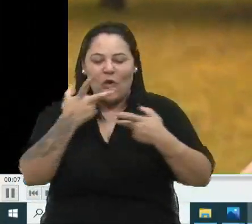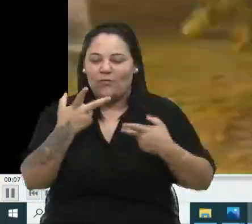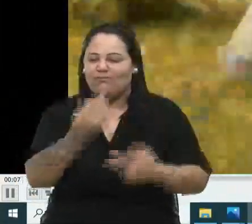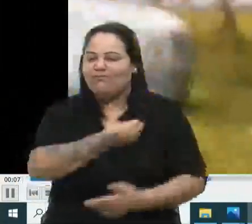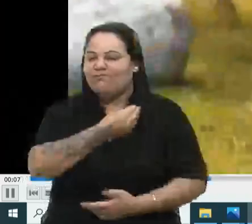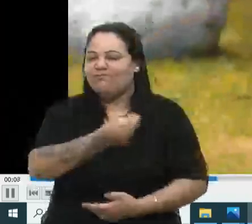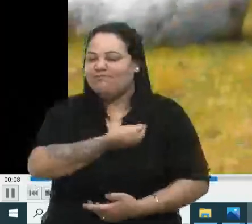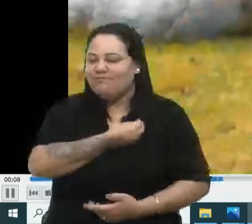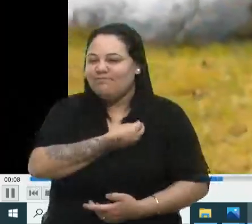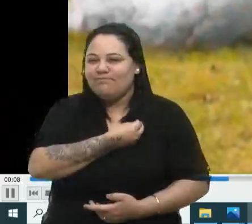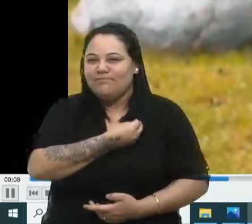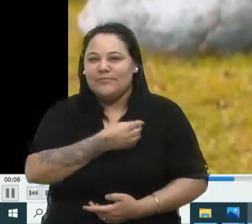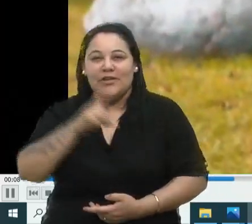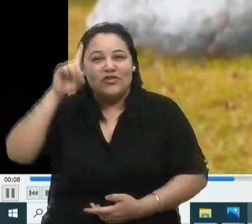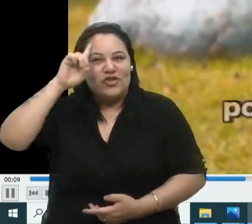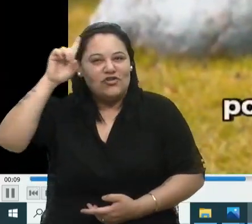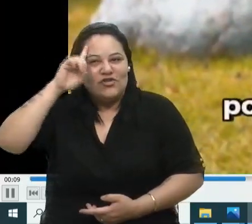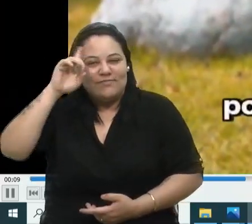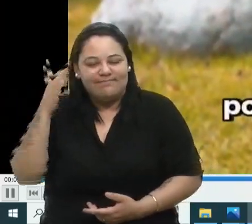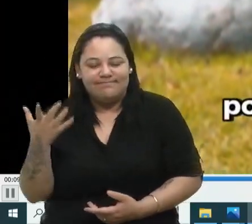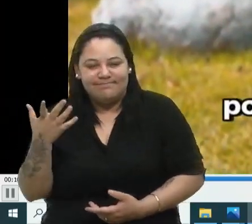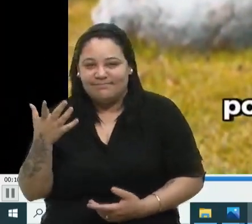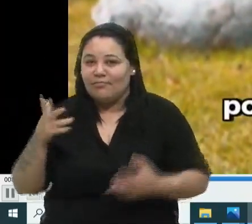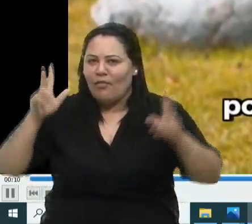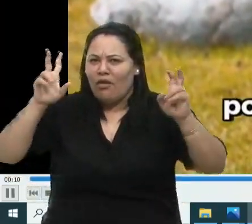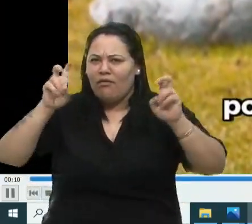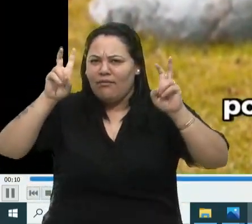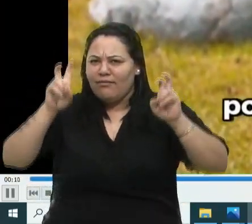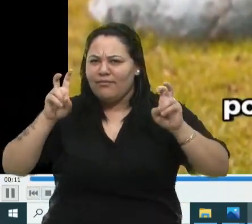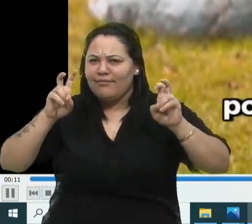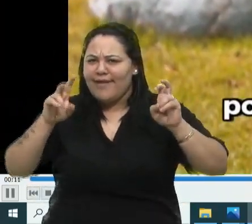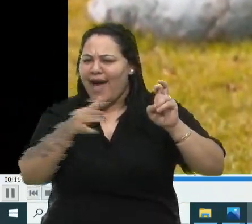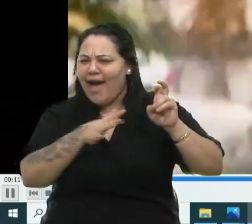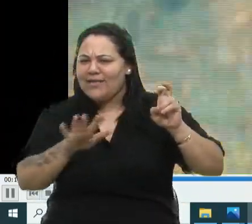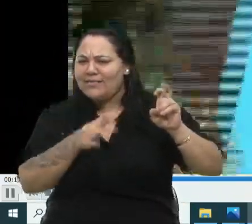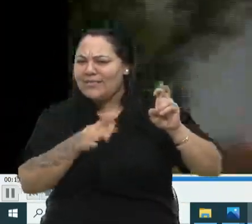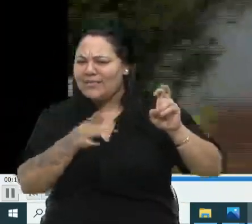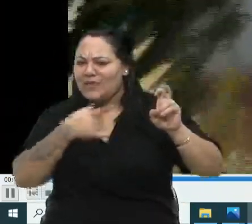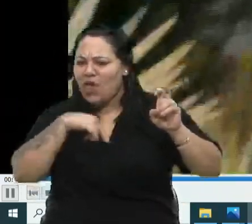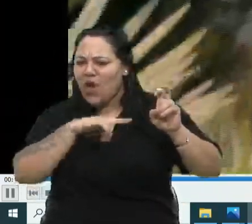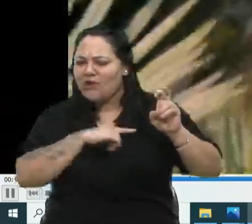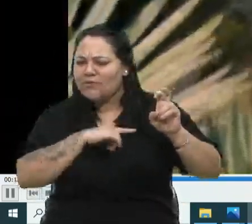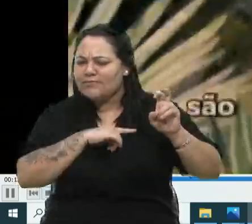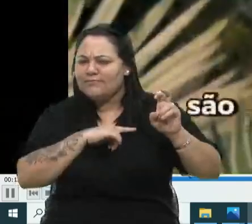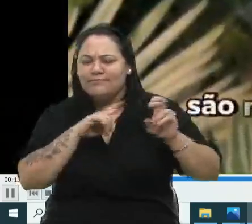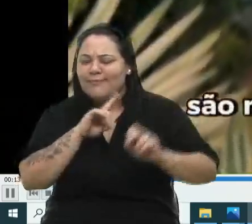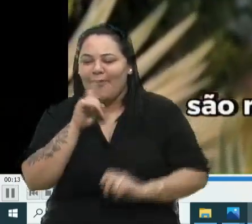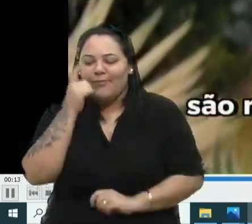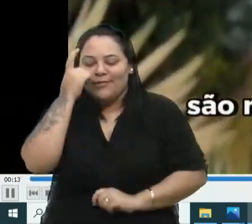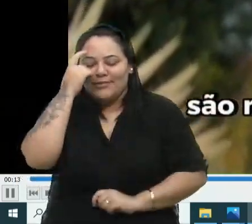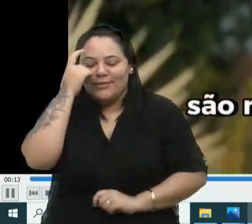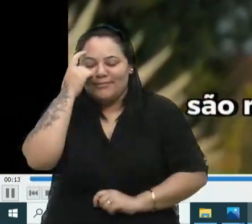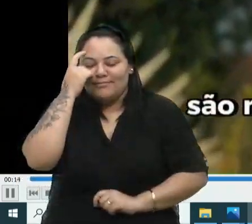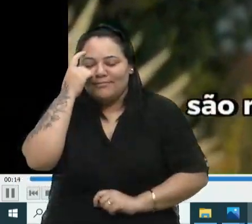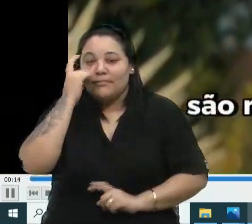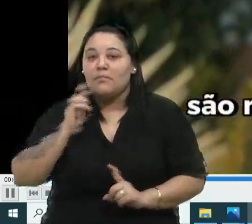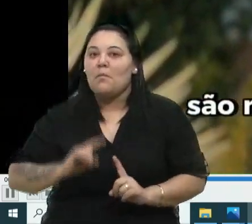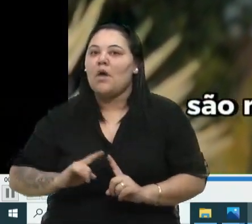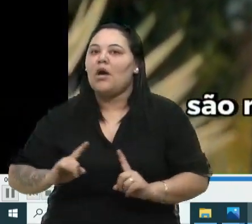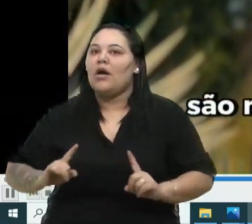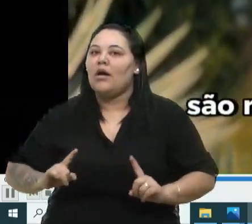dia. Assuntos que, por muitas vezes, a gente não costuma refletir. Mas que são muito importantes para o